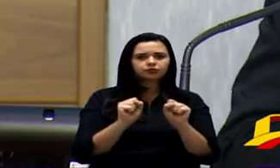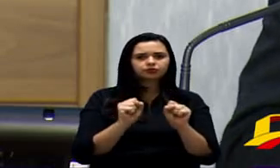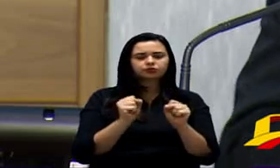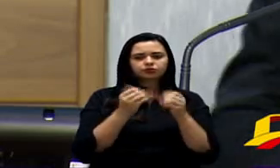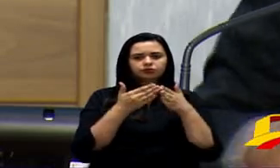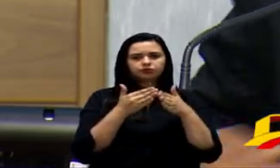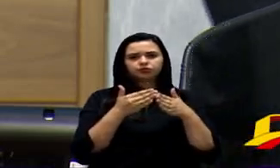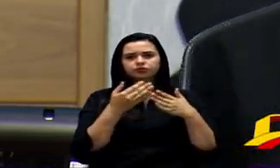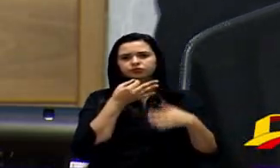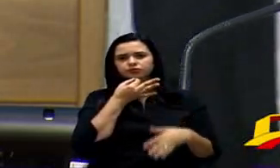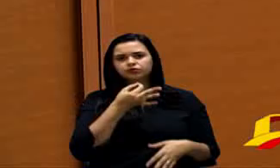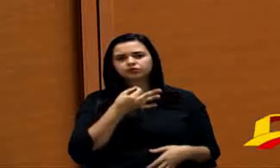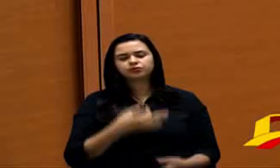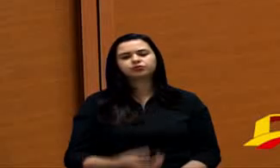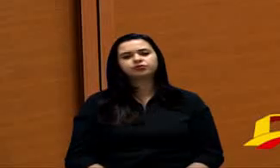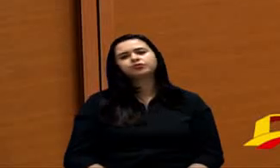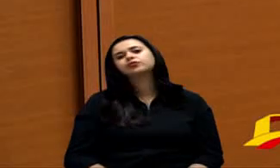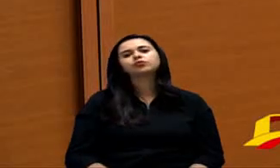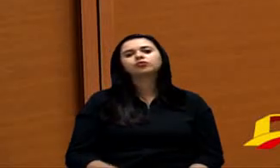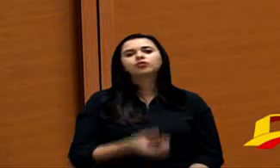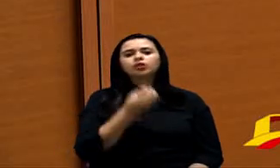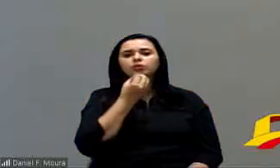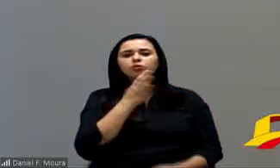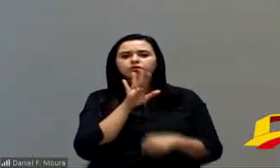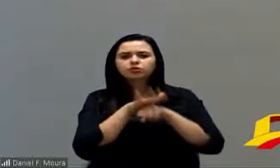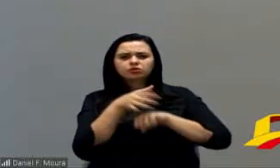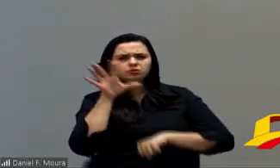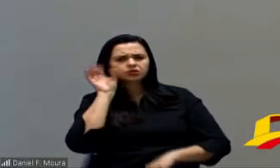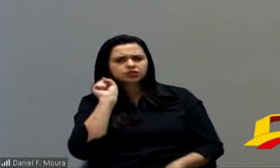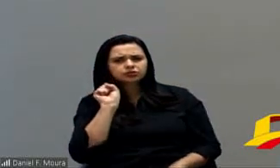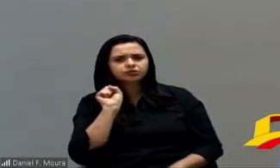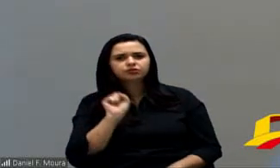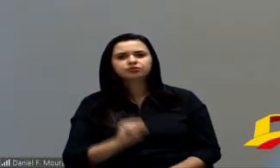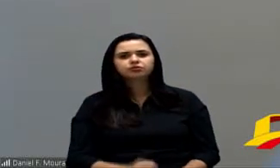abrir a palavra. Boa noite, estão me ouvindo?